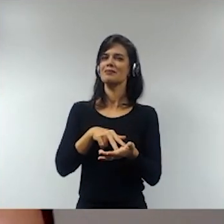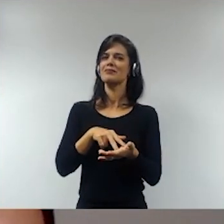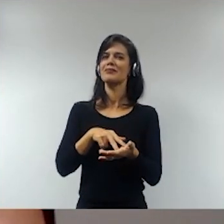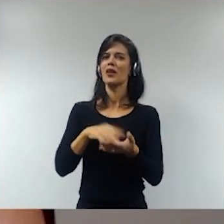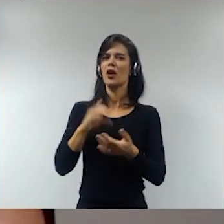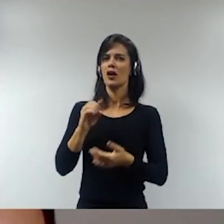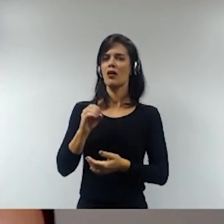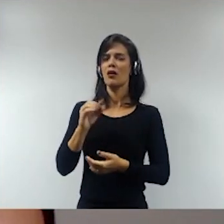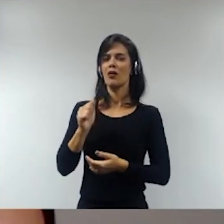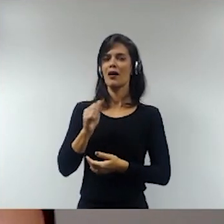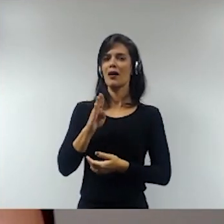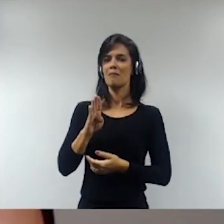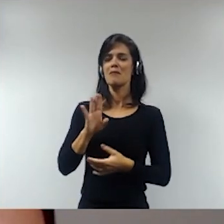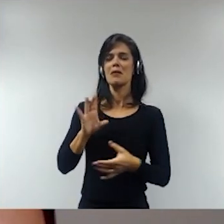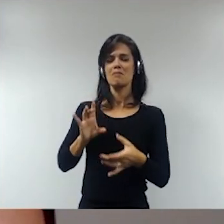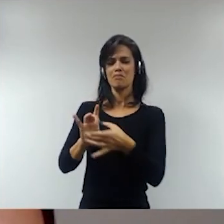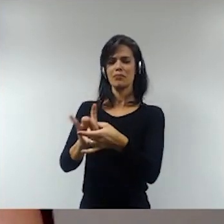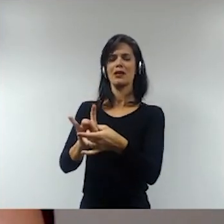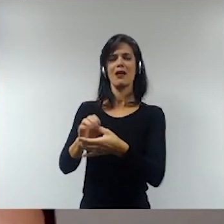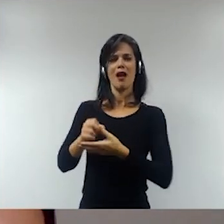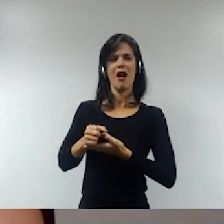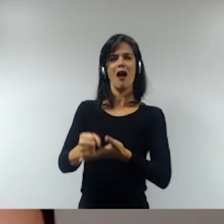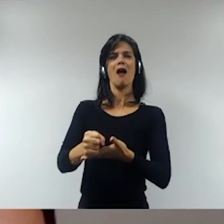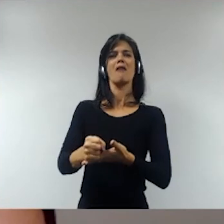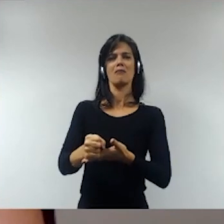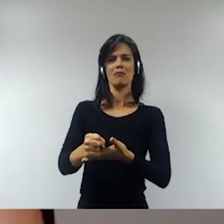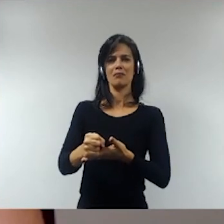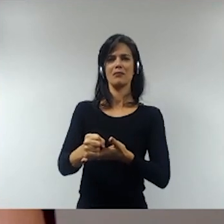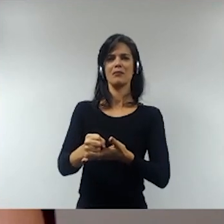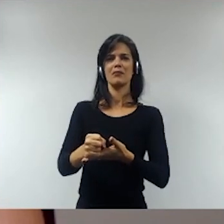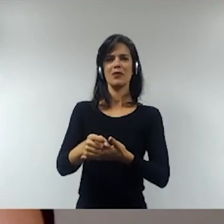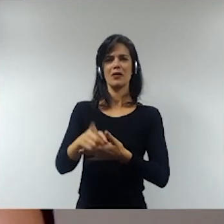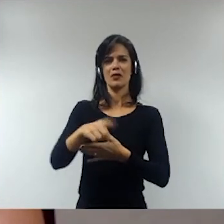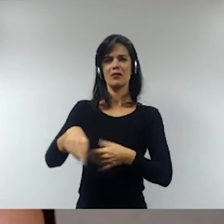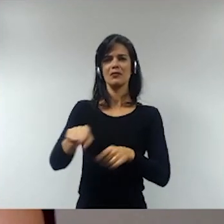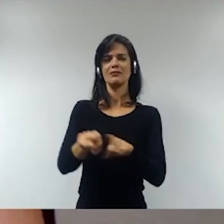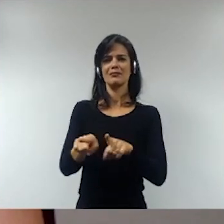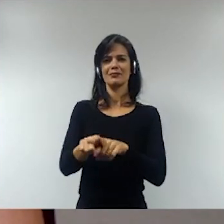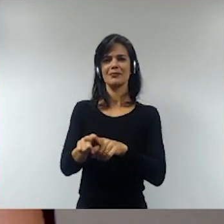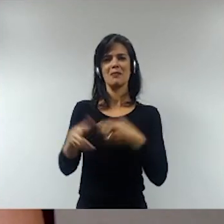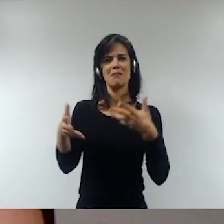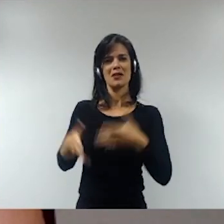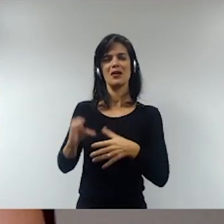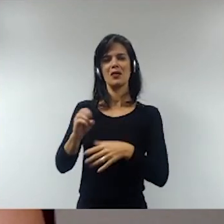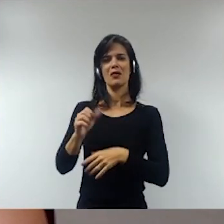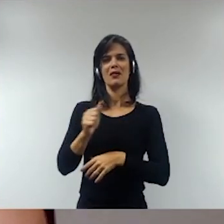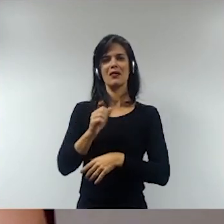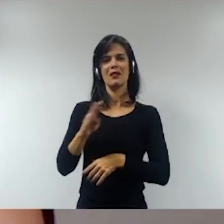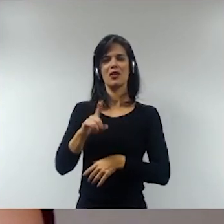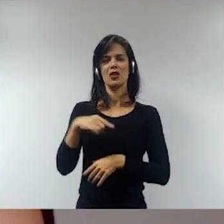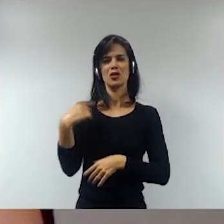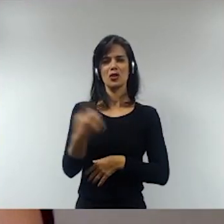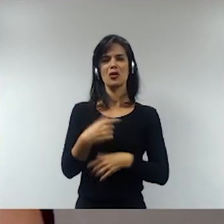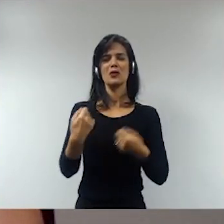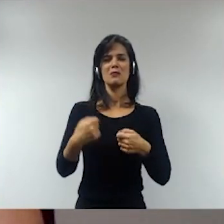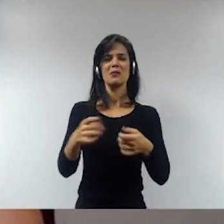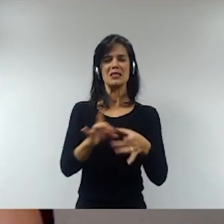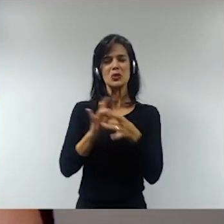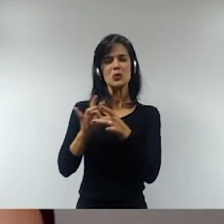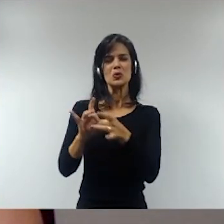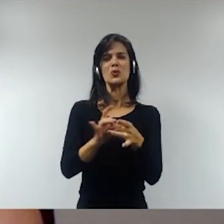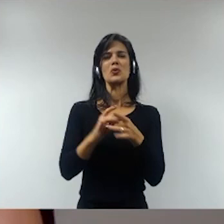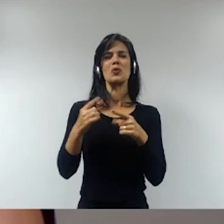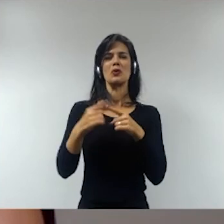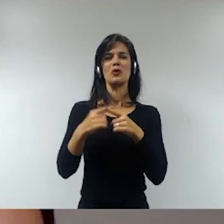se aproximem da ordem, sejam homens e mulheres de ordem. Nós precisamos ser muito unidos,